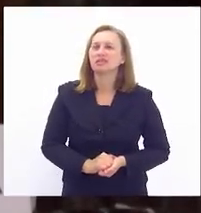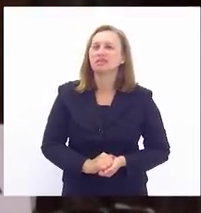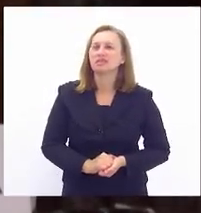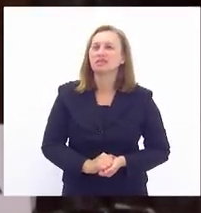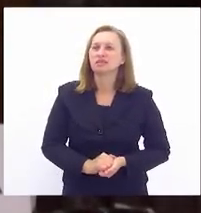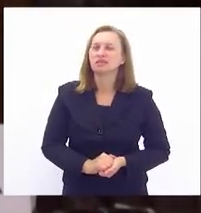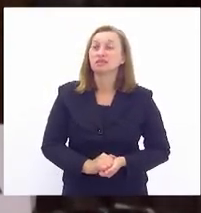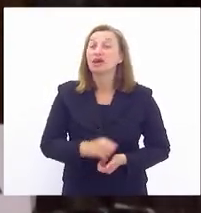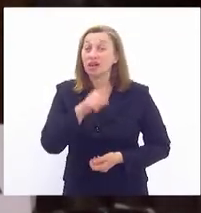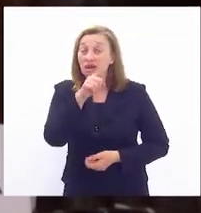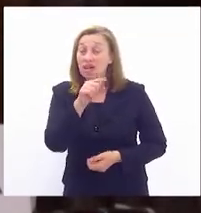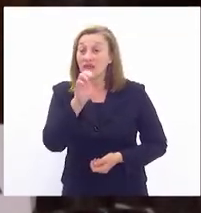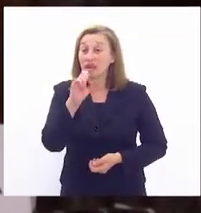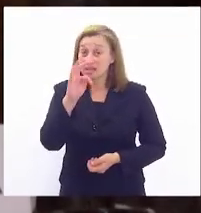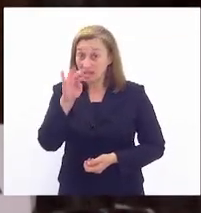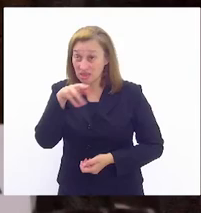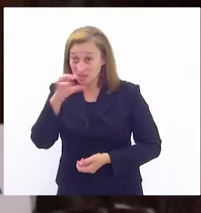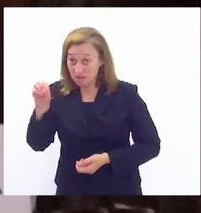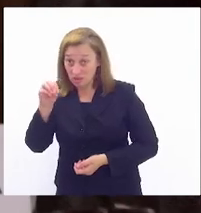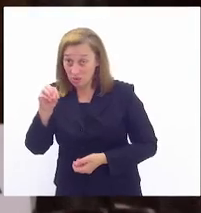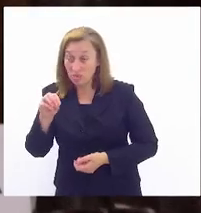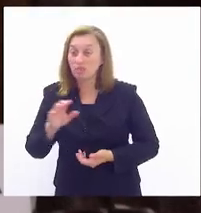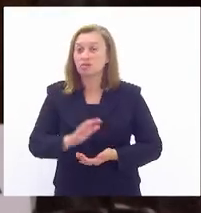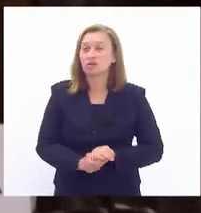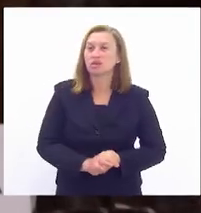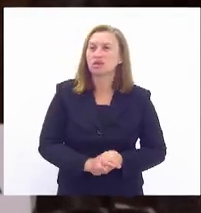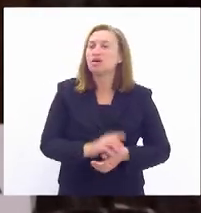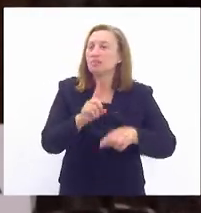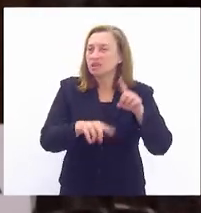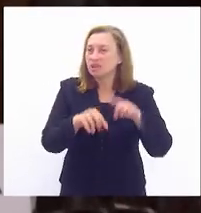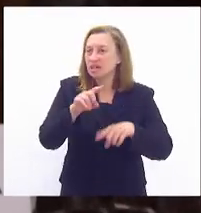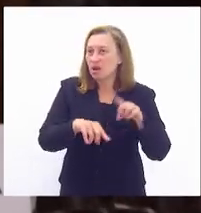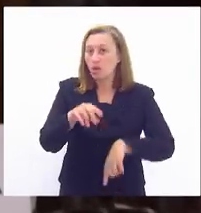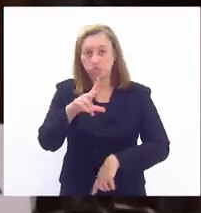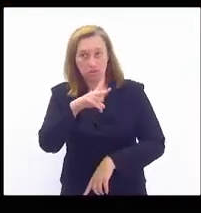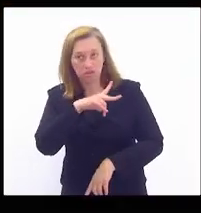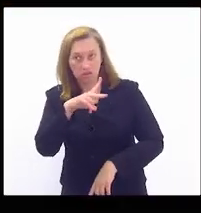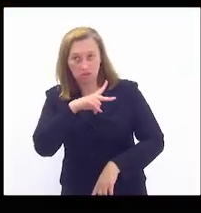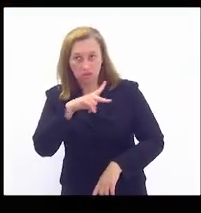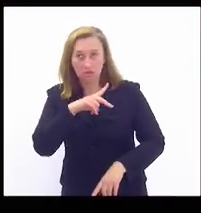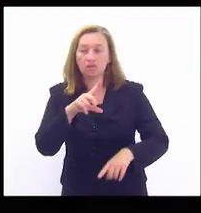Essas estações medem material particulado,